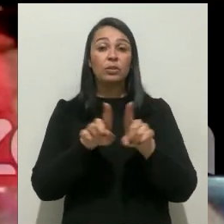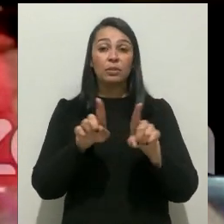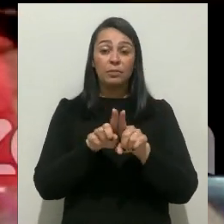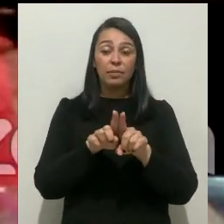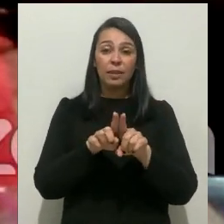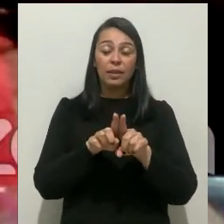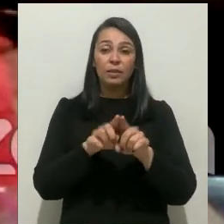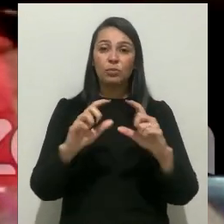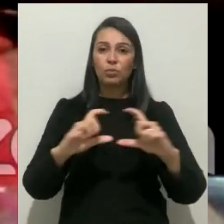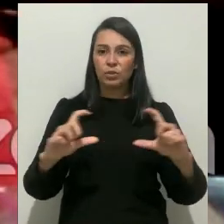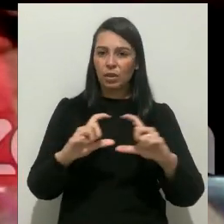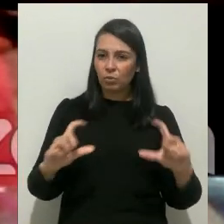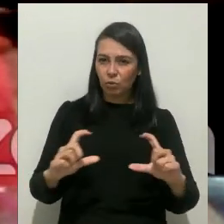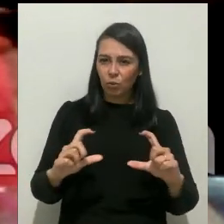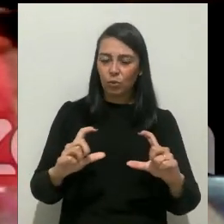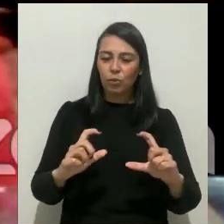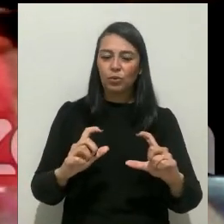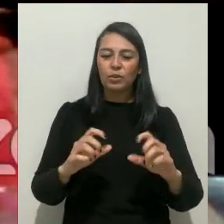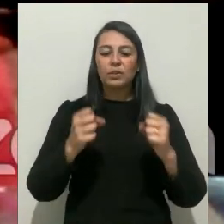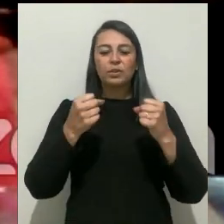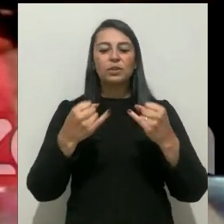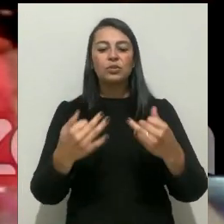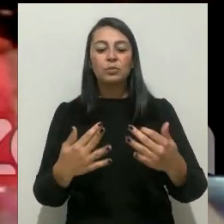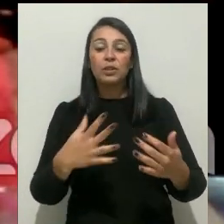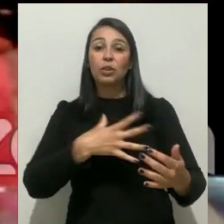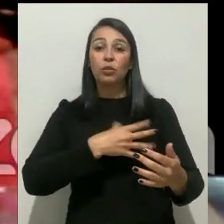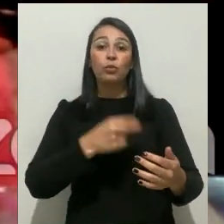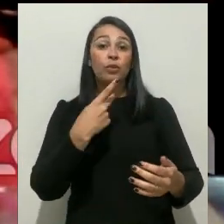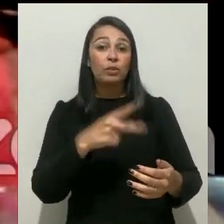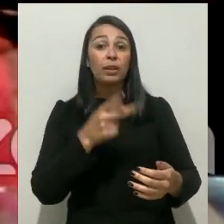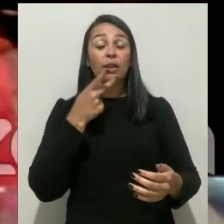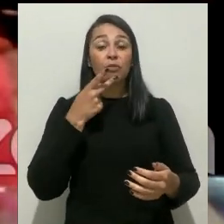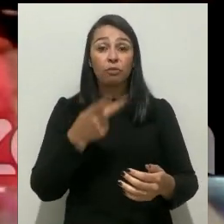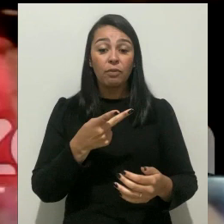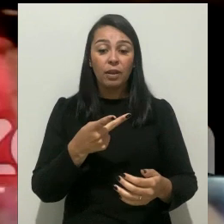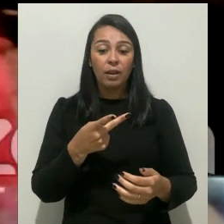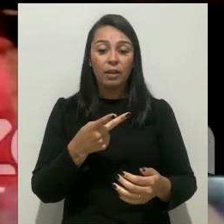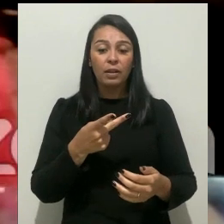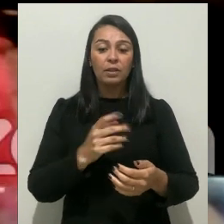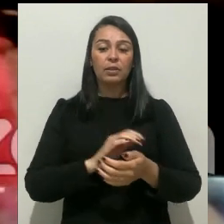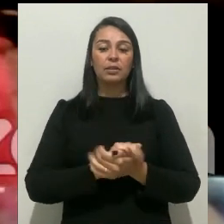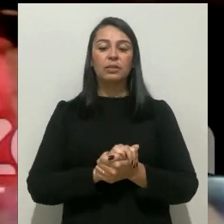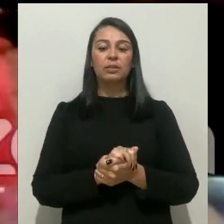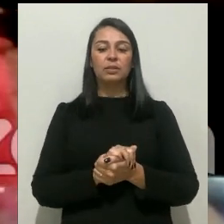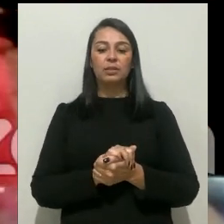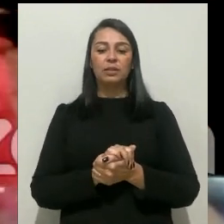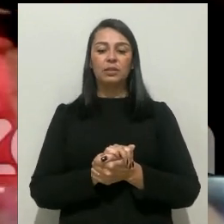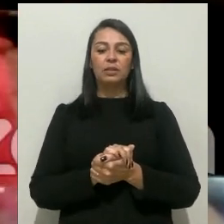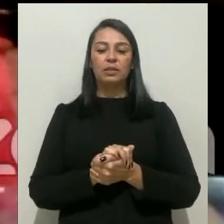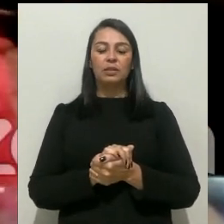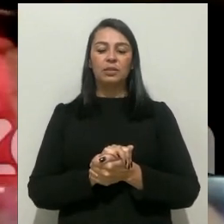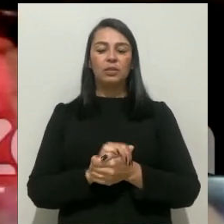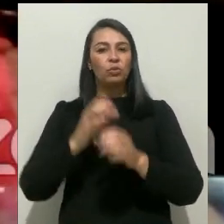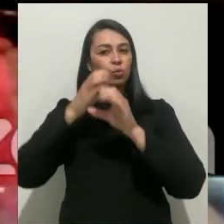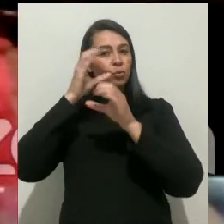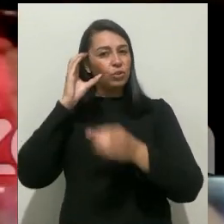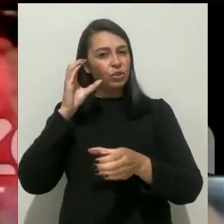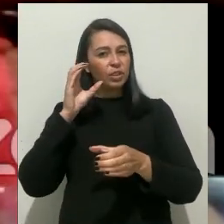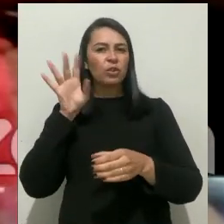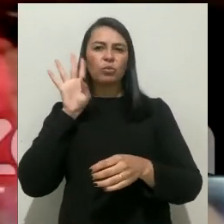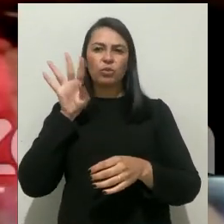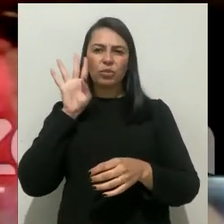do Alberto Cocu, dito, na verdade, Alberto Cocu, o filho dele que declara isso. O Alberto Cocu, que era um engenheiro